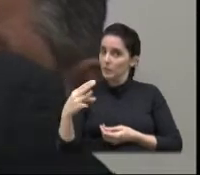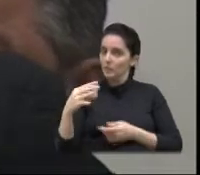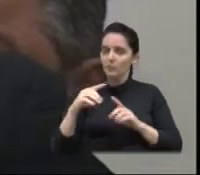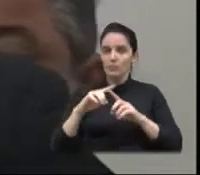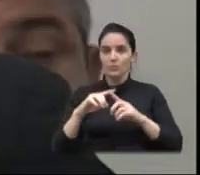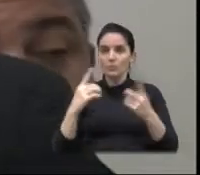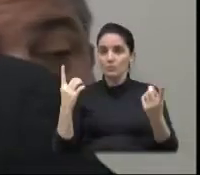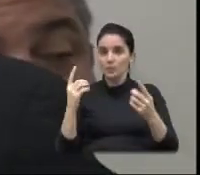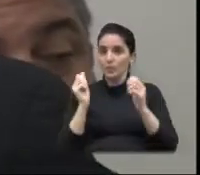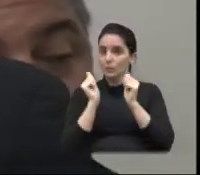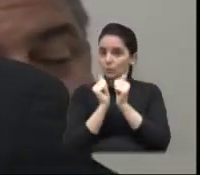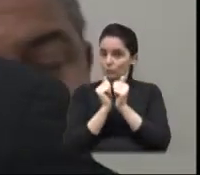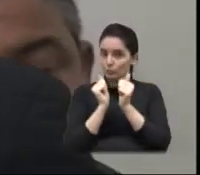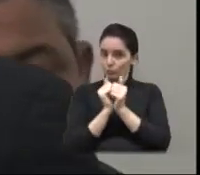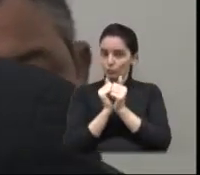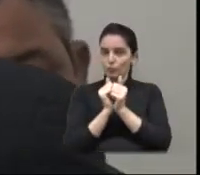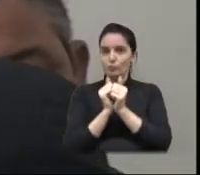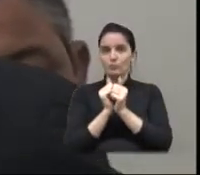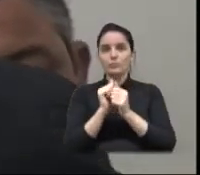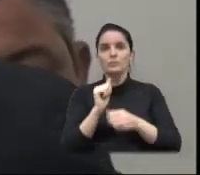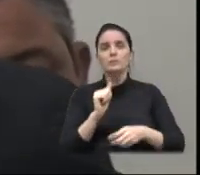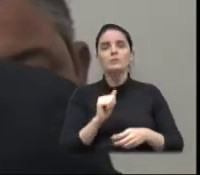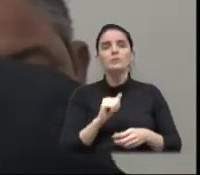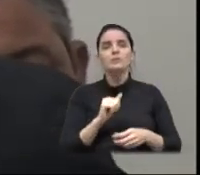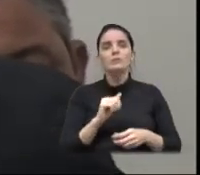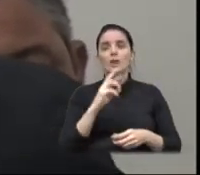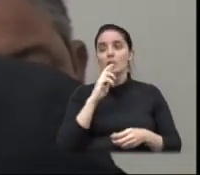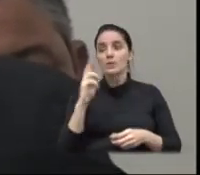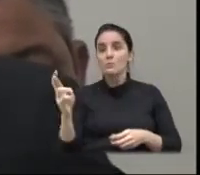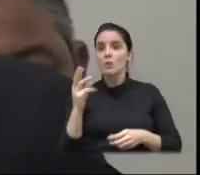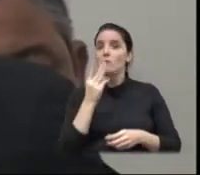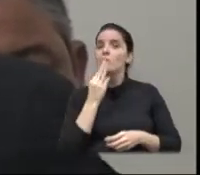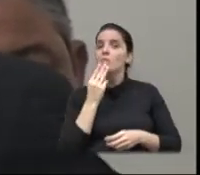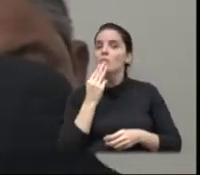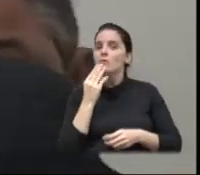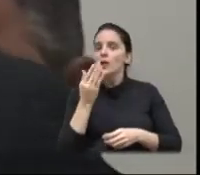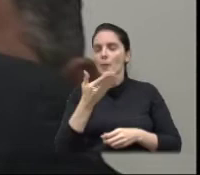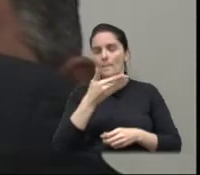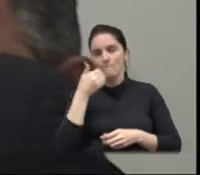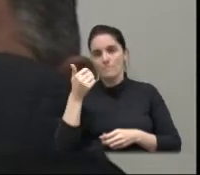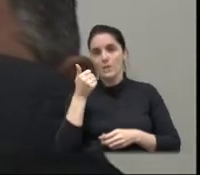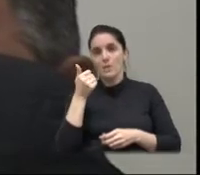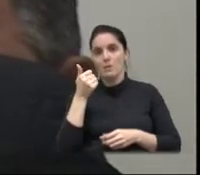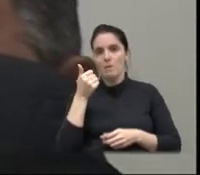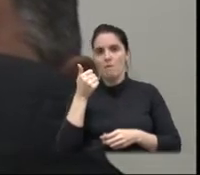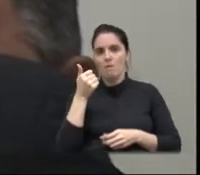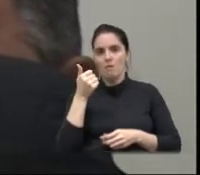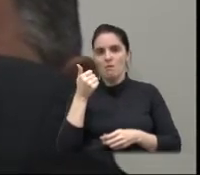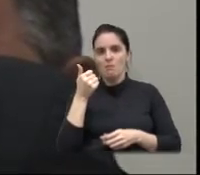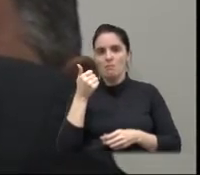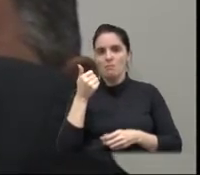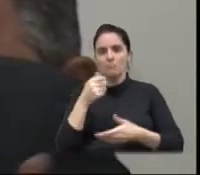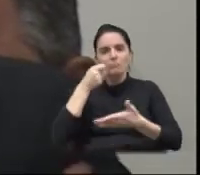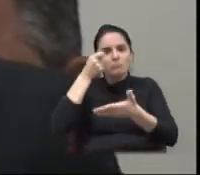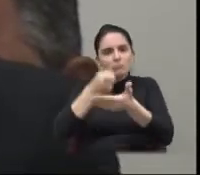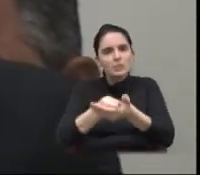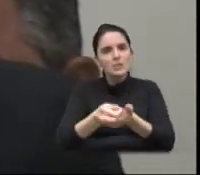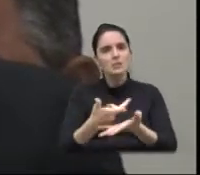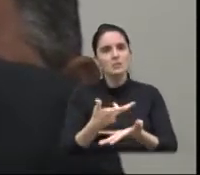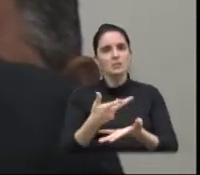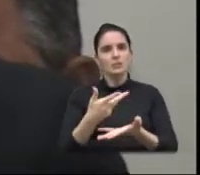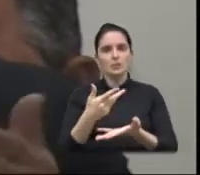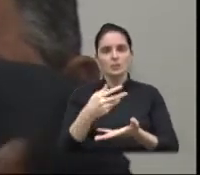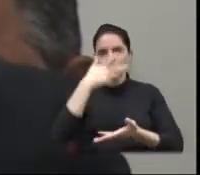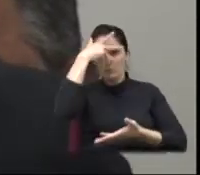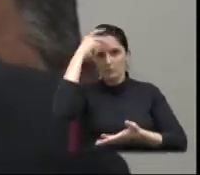da resposta do seu requerimento, nós vamos poder cobrar a agilidade da instalação desse semáforo. Também fiz